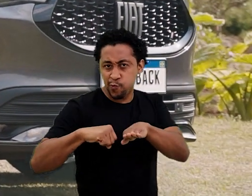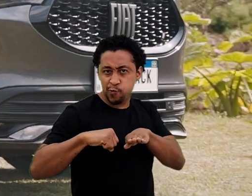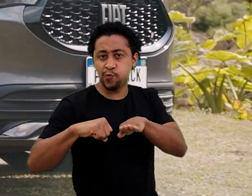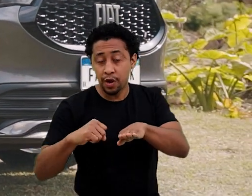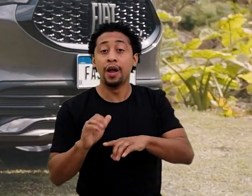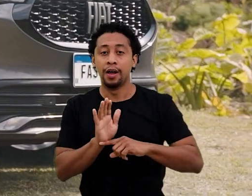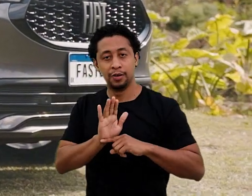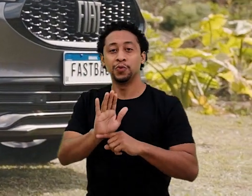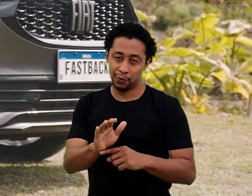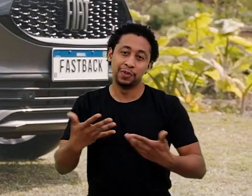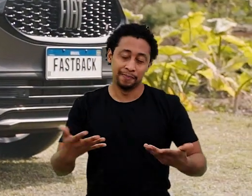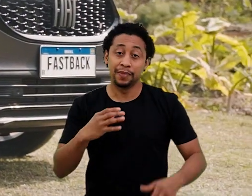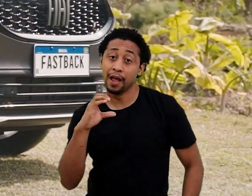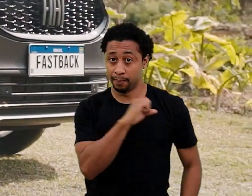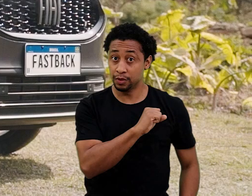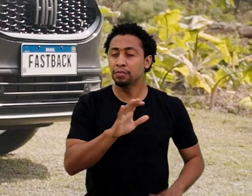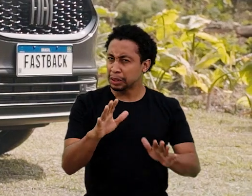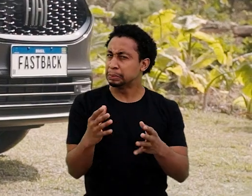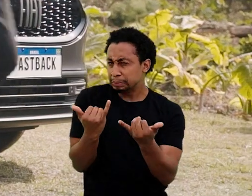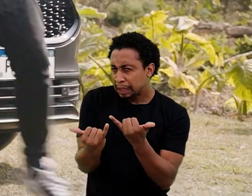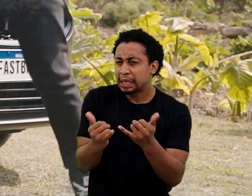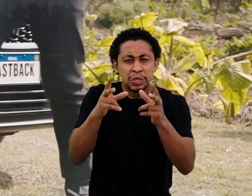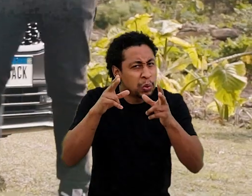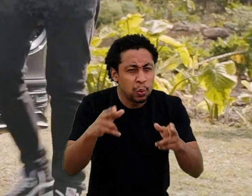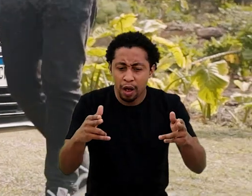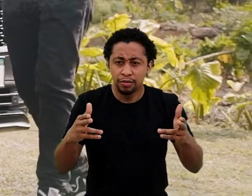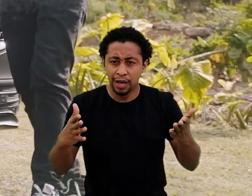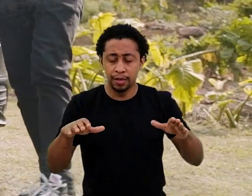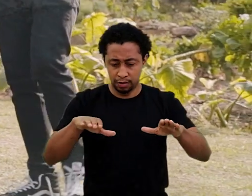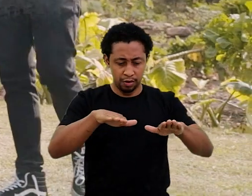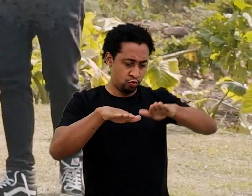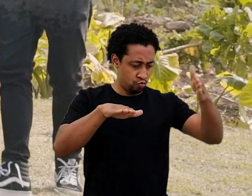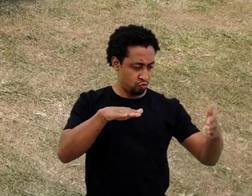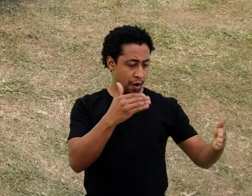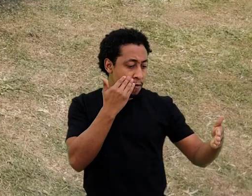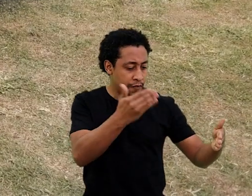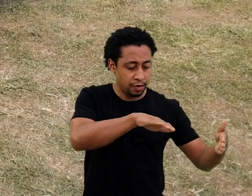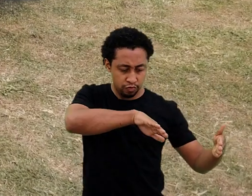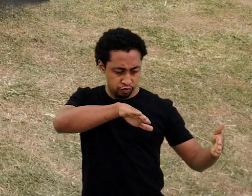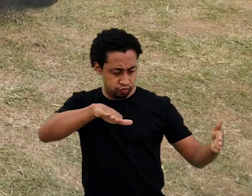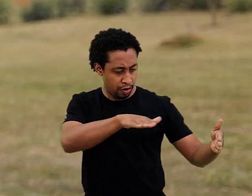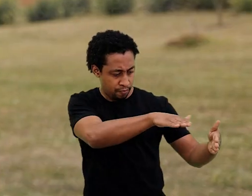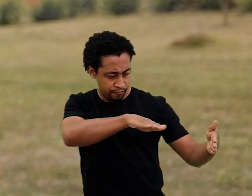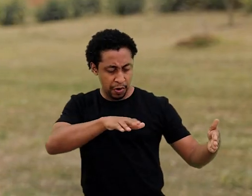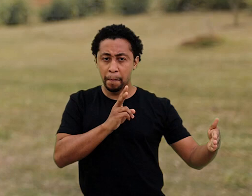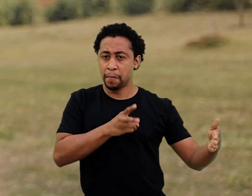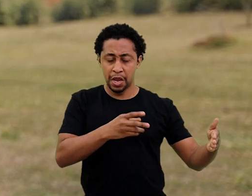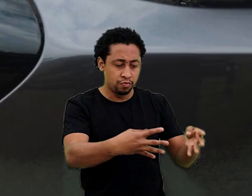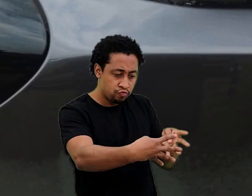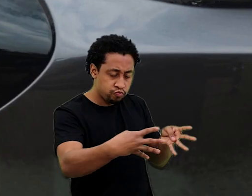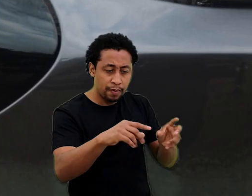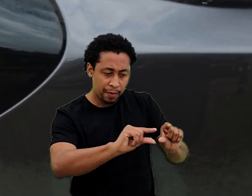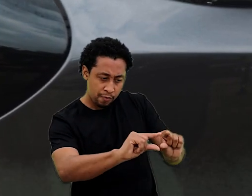eficácia energética, mas as soluções são muito similares na parte da dianteira em relação ao Pulse. Então a gente tem o mesmo capô, o mesmo conjunto